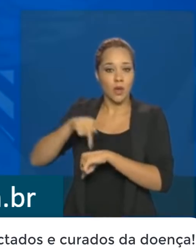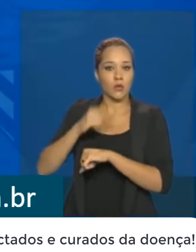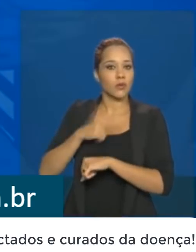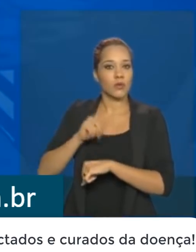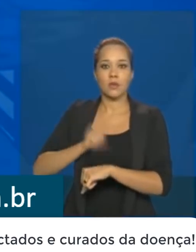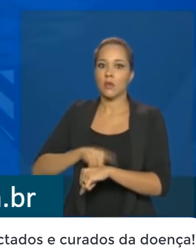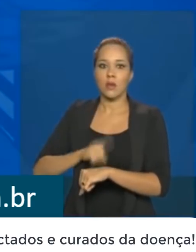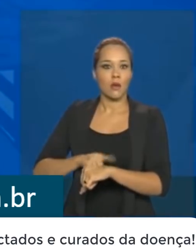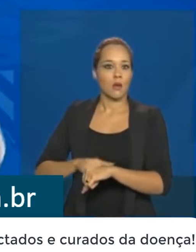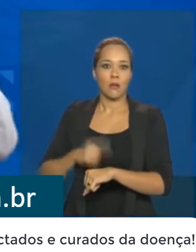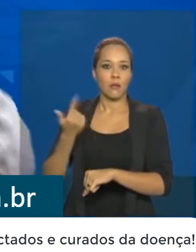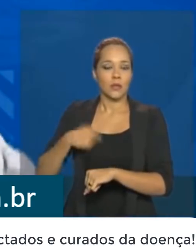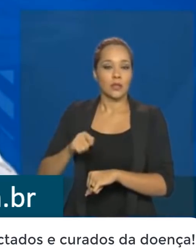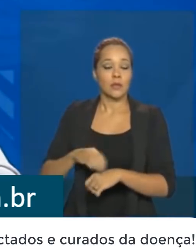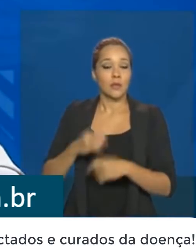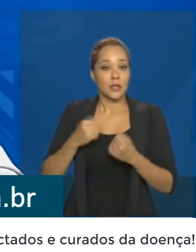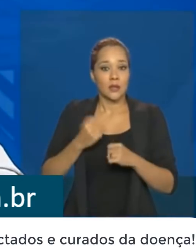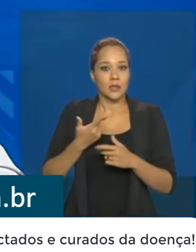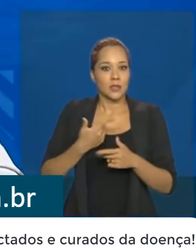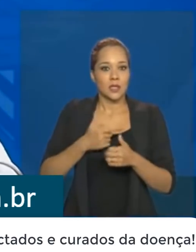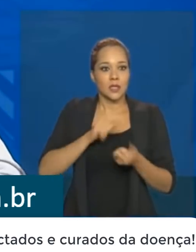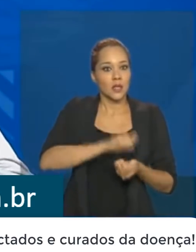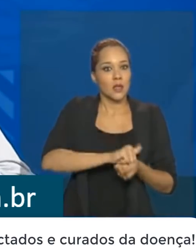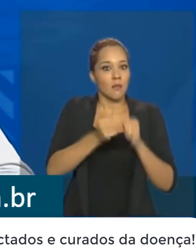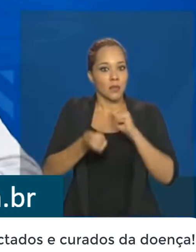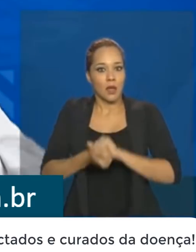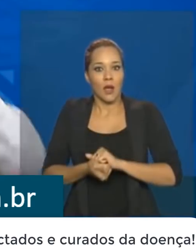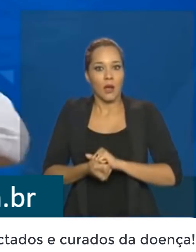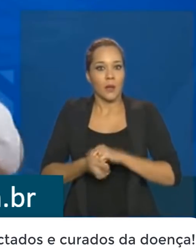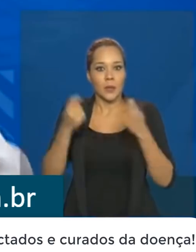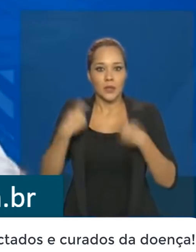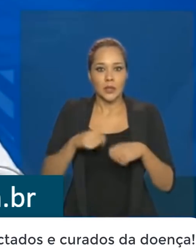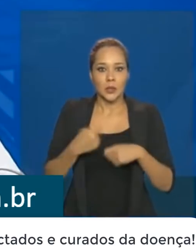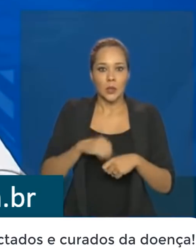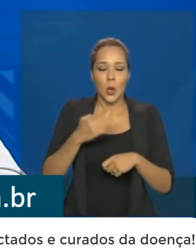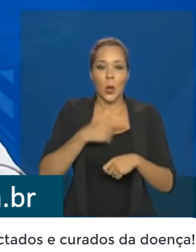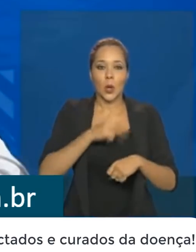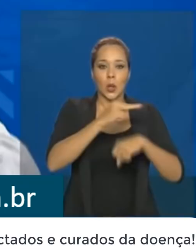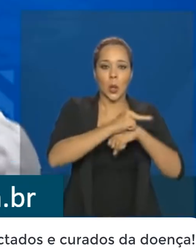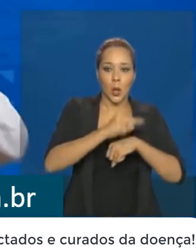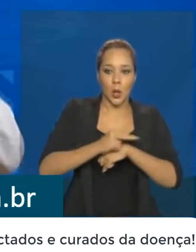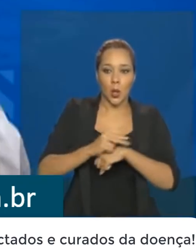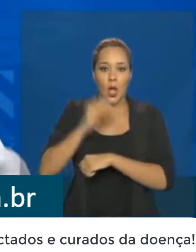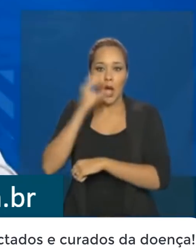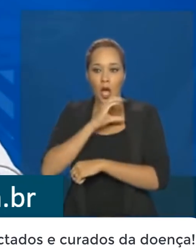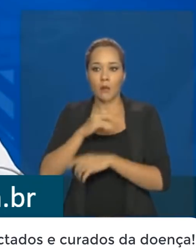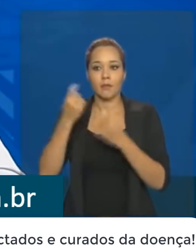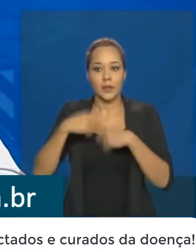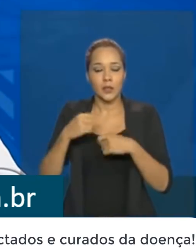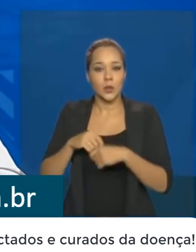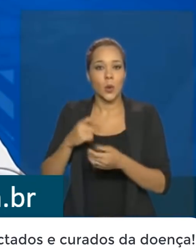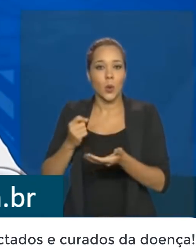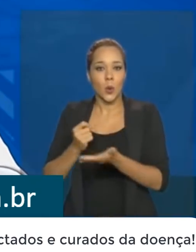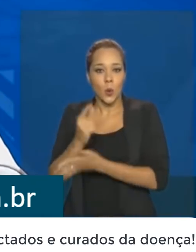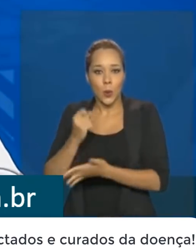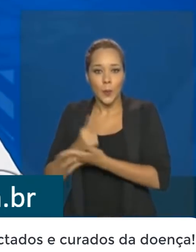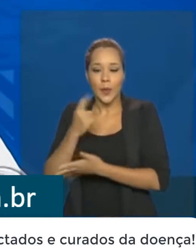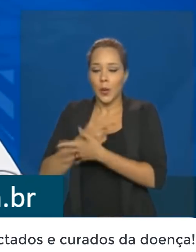tiveram que se consertar, eles tiveram que colocar os leitos, eles tiveram que adquirir equipamentos